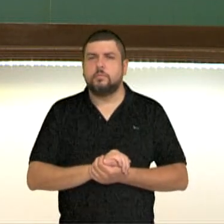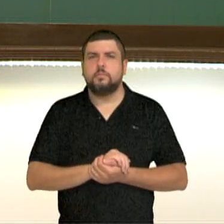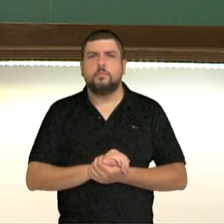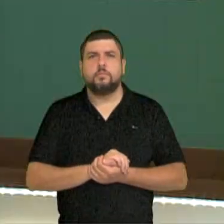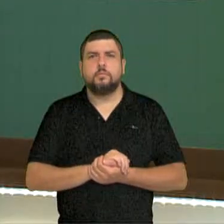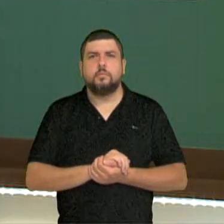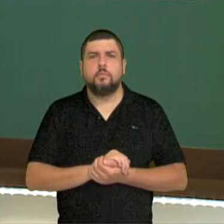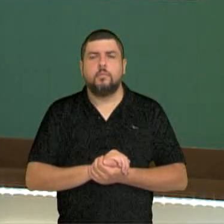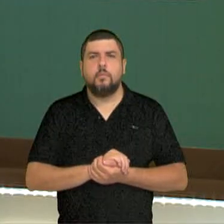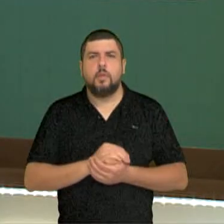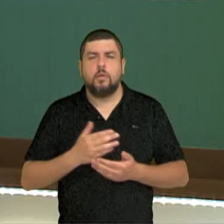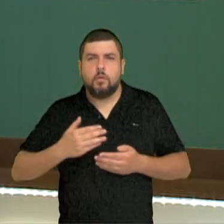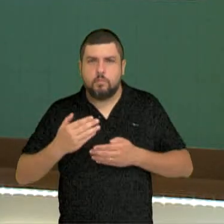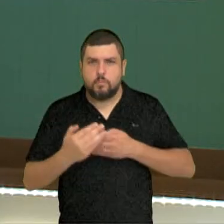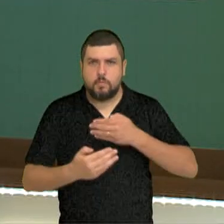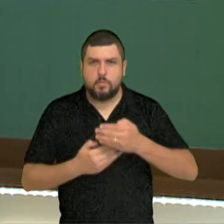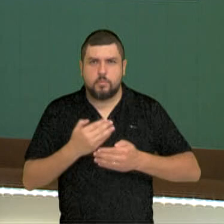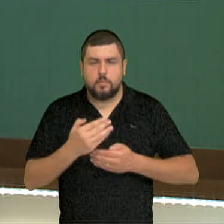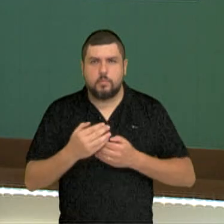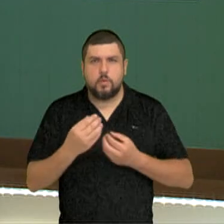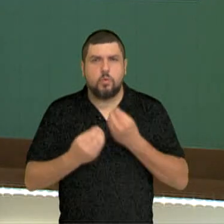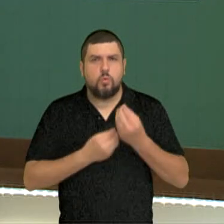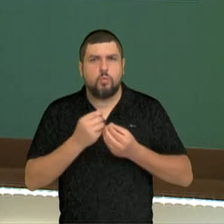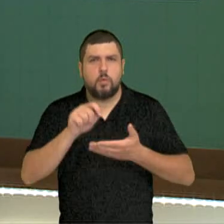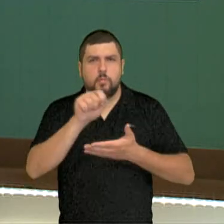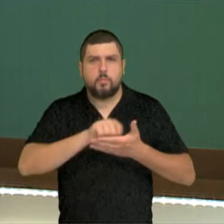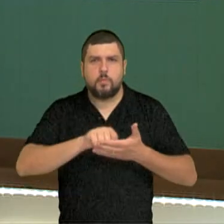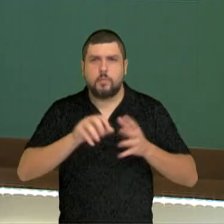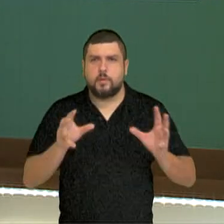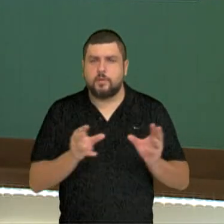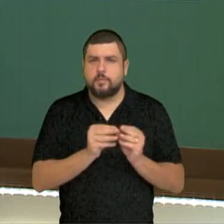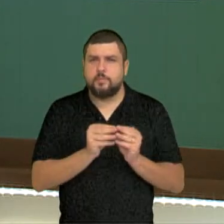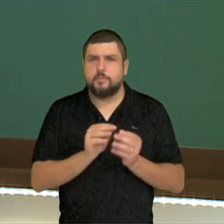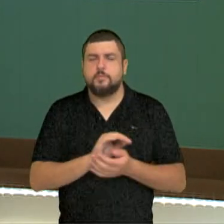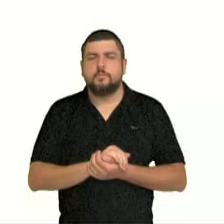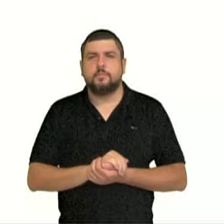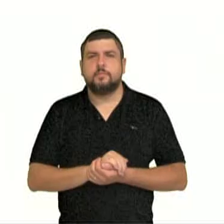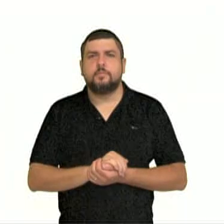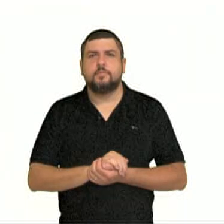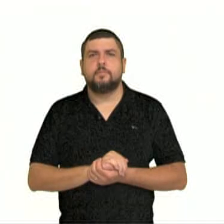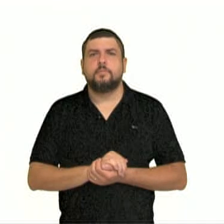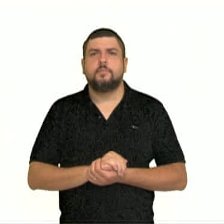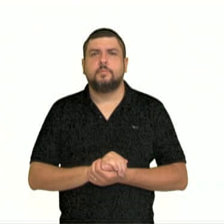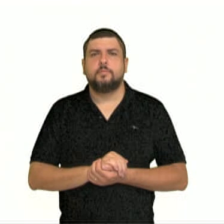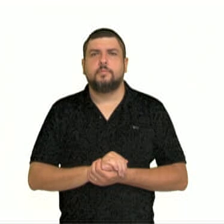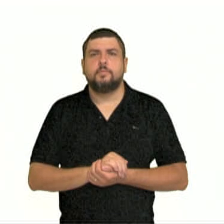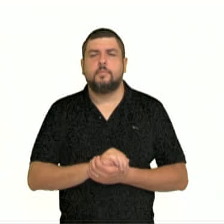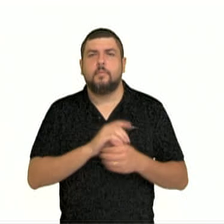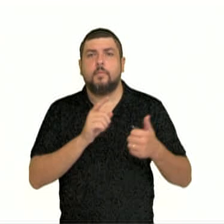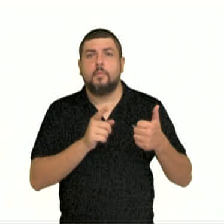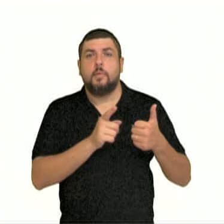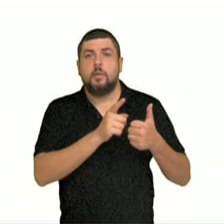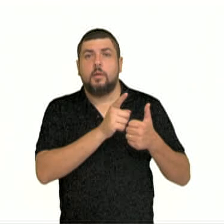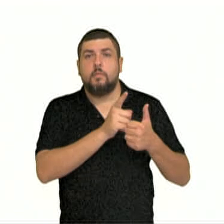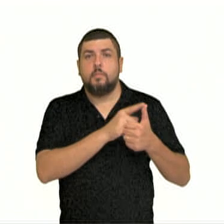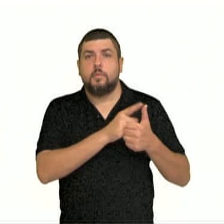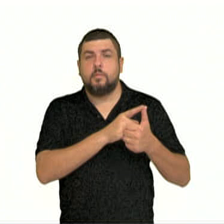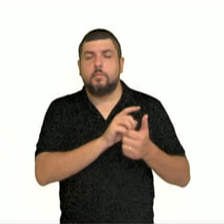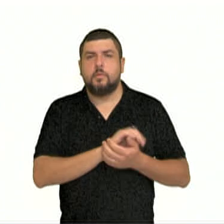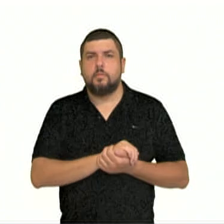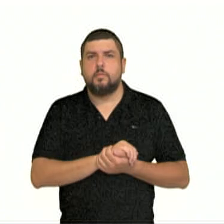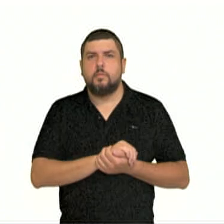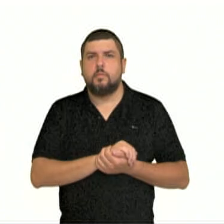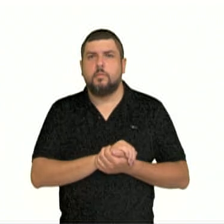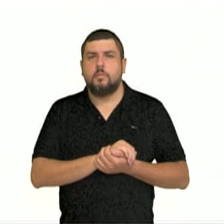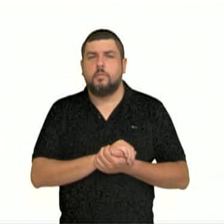Passo a passo para a montagem de uma resenha. Preparados? Então vamos lá. Primeiro passo, avaliar a